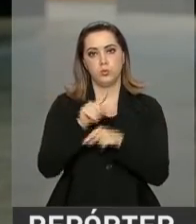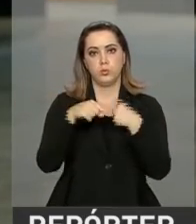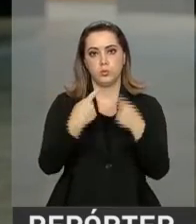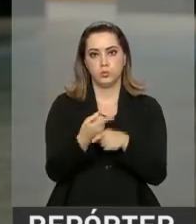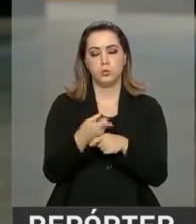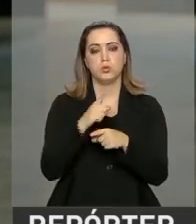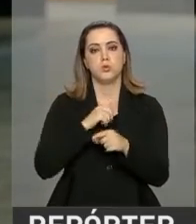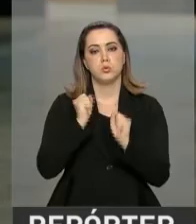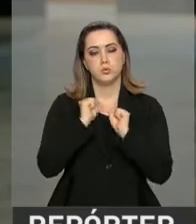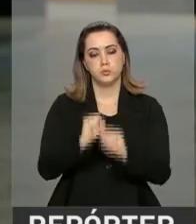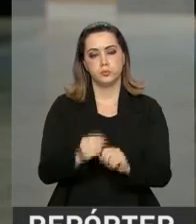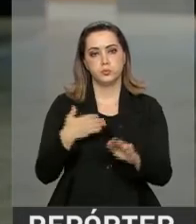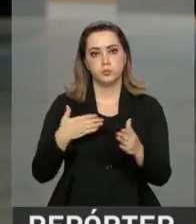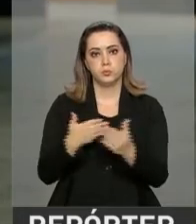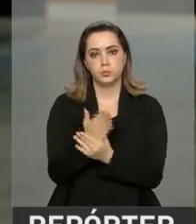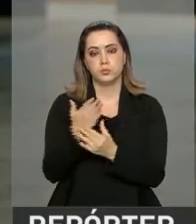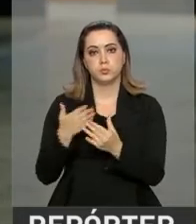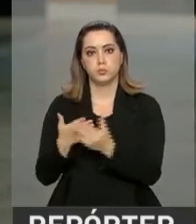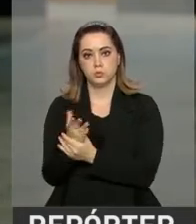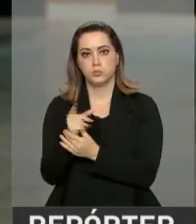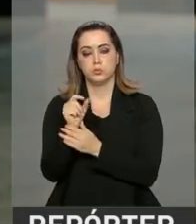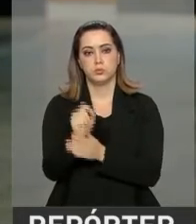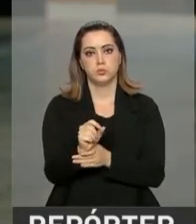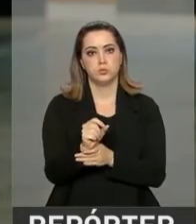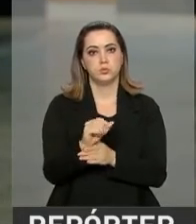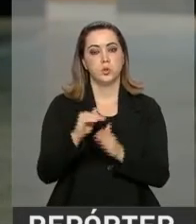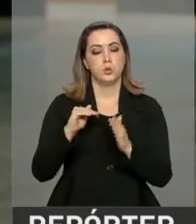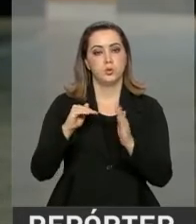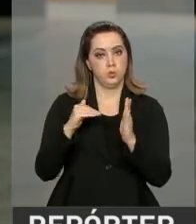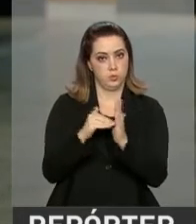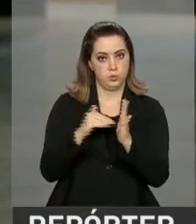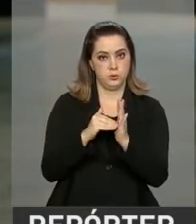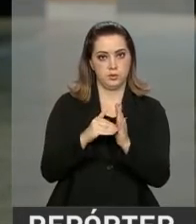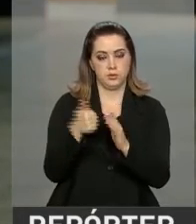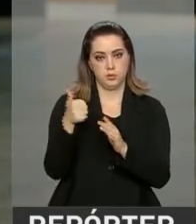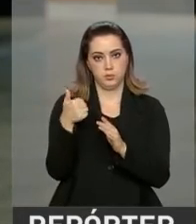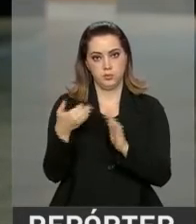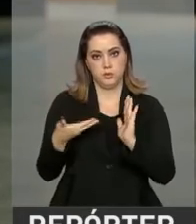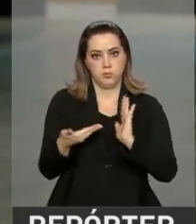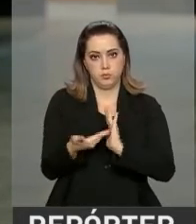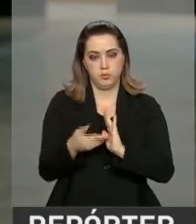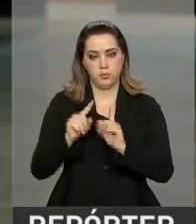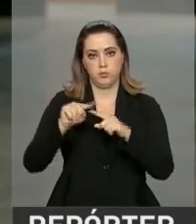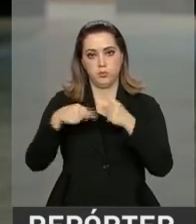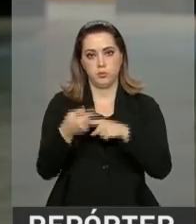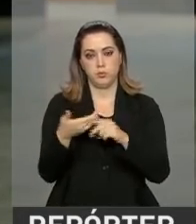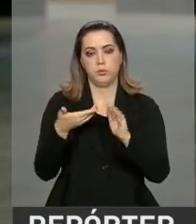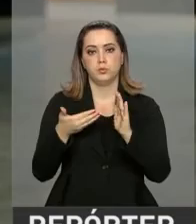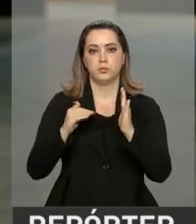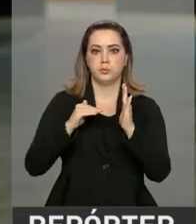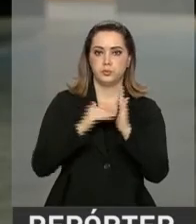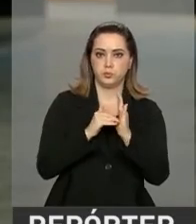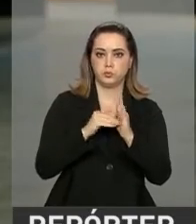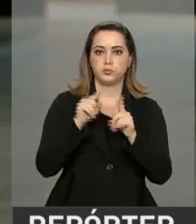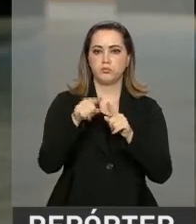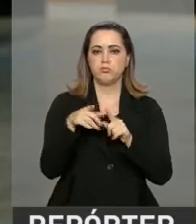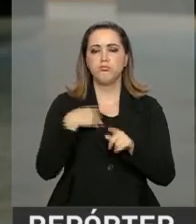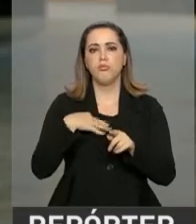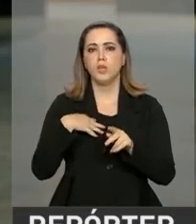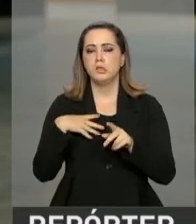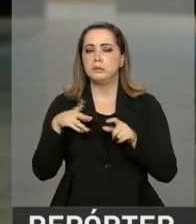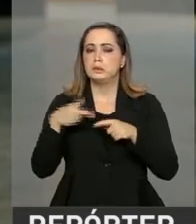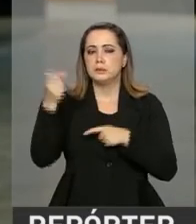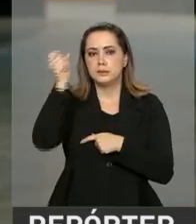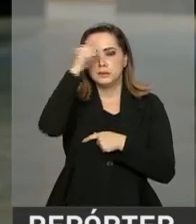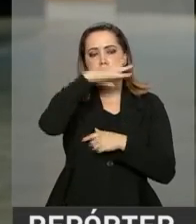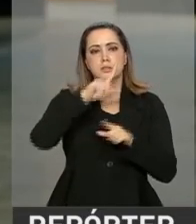bem parecida à da Câmara. Mesmo considerando que a proposta é complexa e estrutural para a questão fiscal no país,